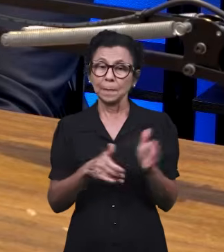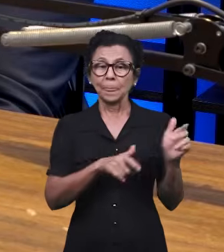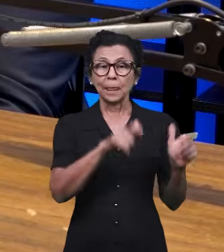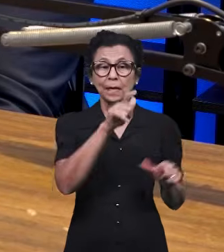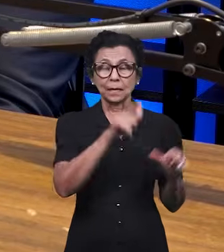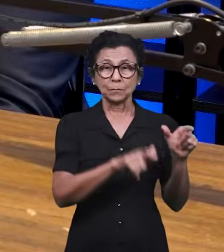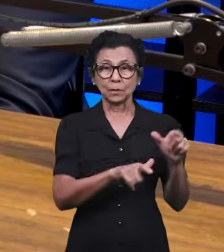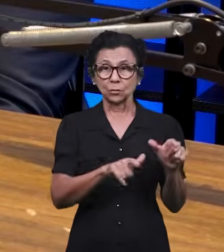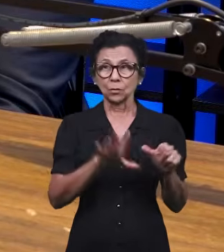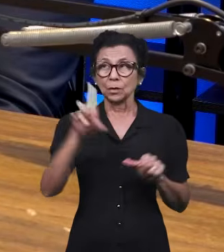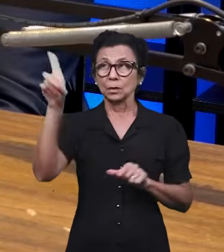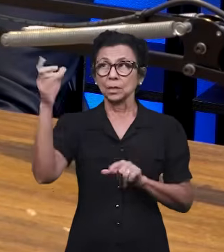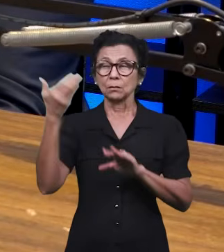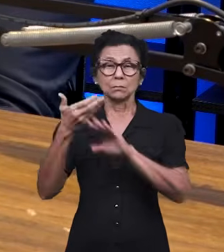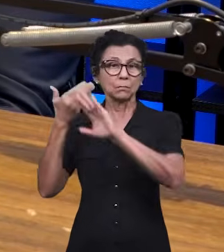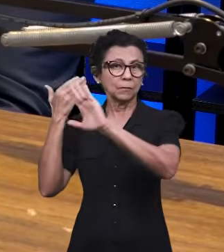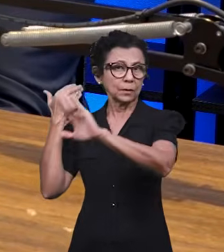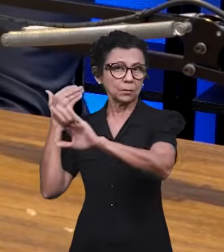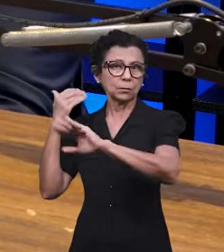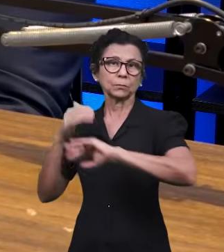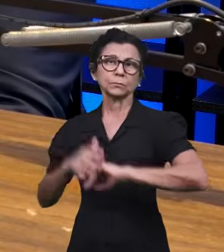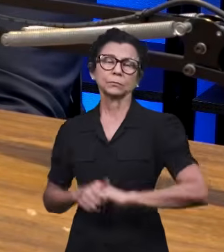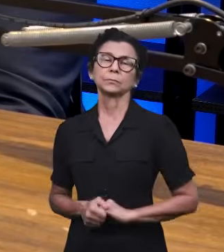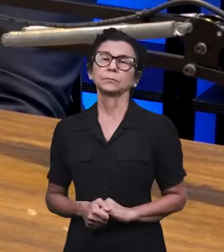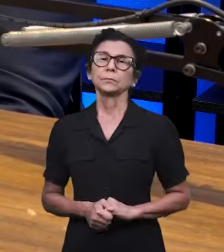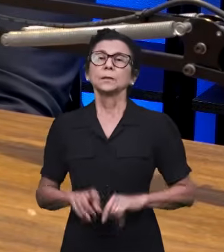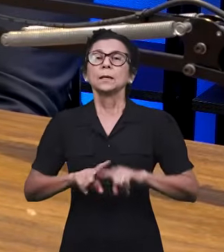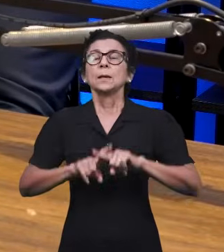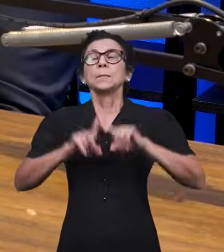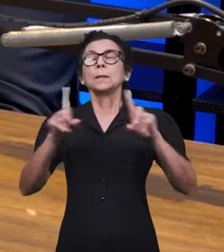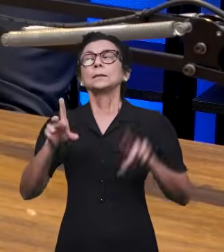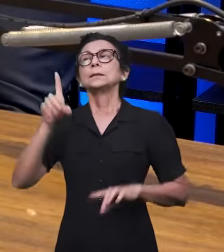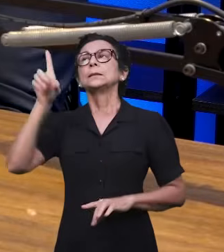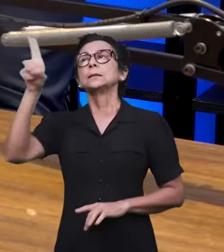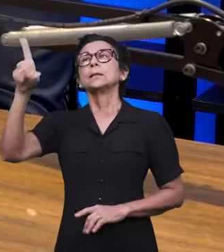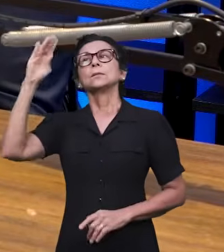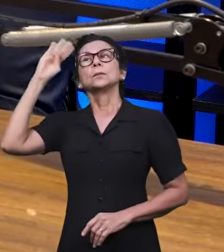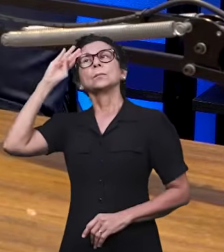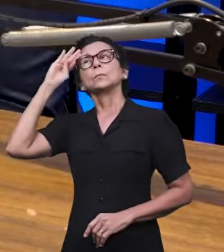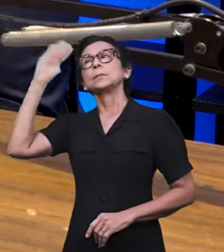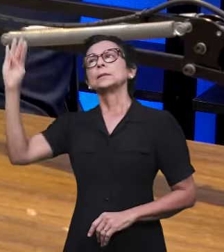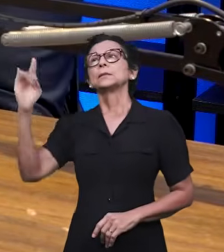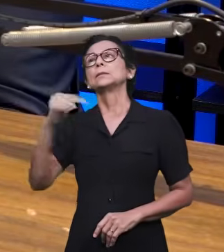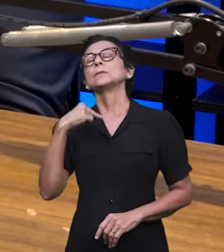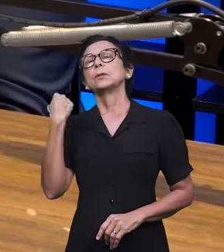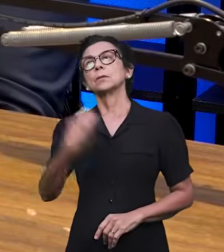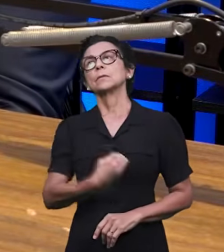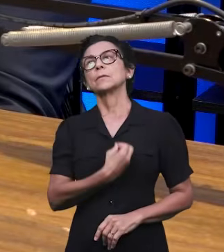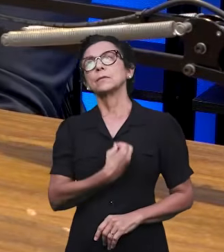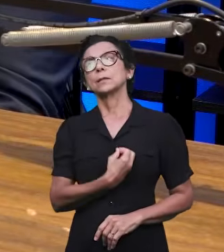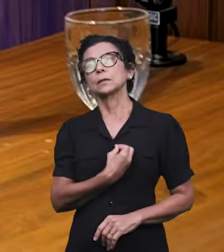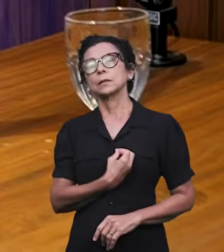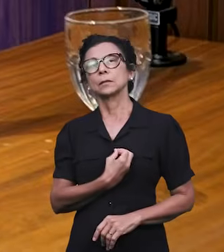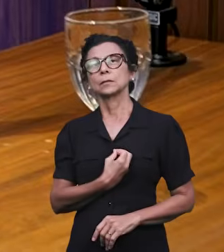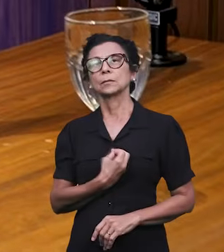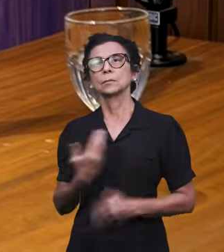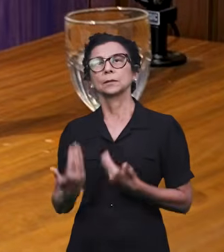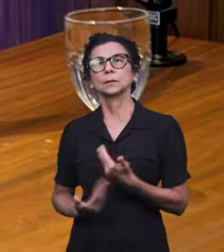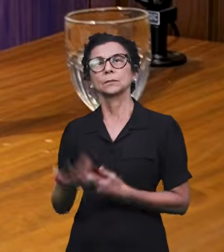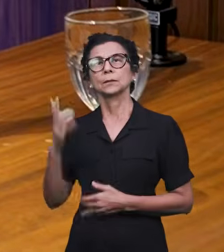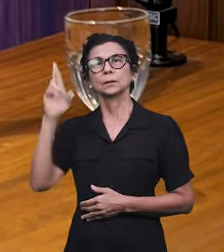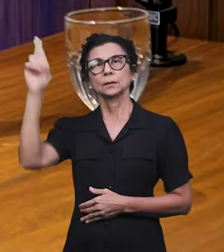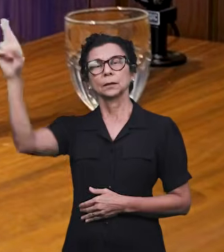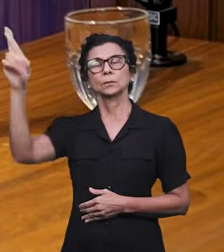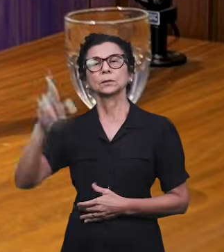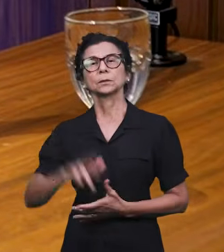a plenitude do projeto de Deus realmente. Glória a Deus. Porque lá Deus é o centro e nós viveremos para Deus. Glória a Jesus. Glória a